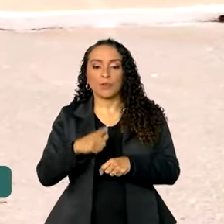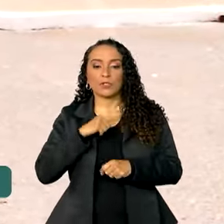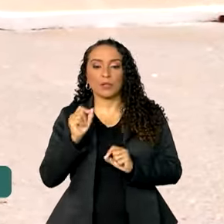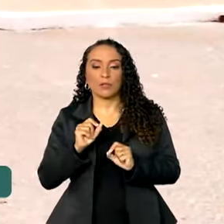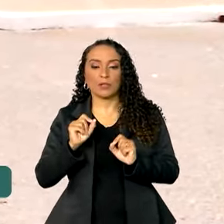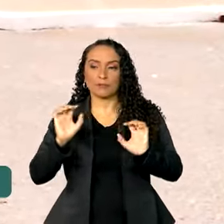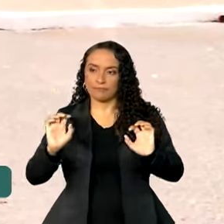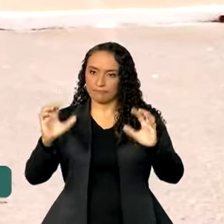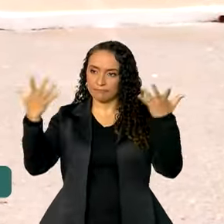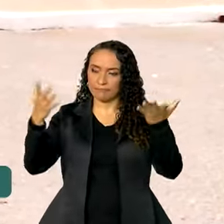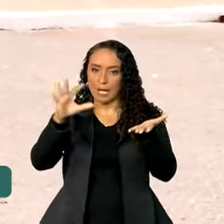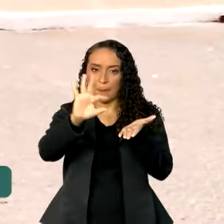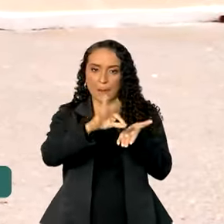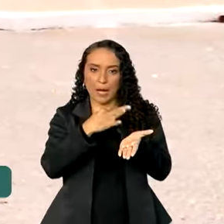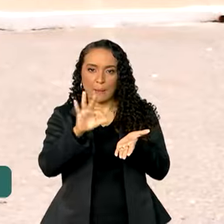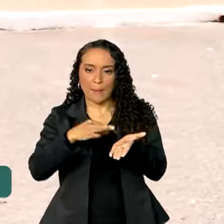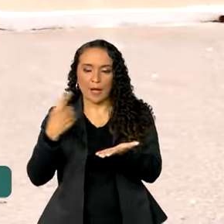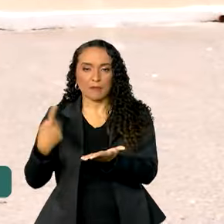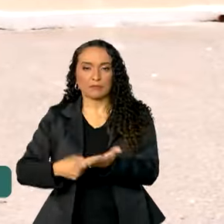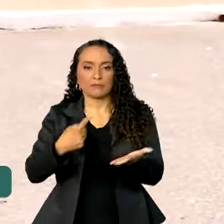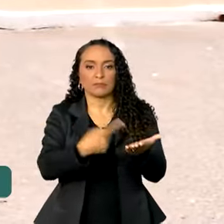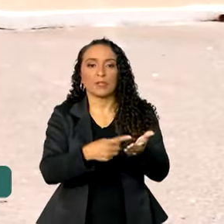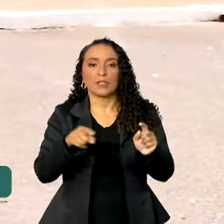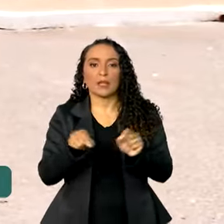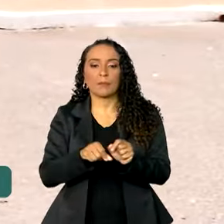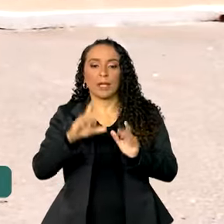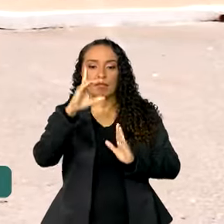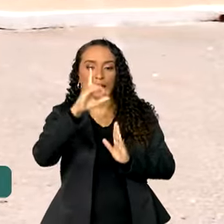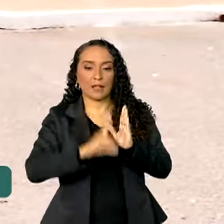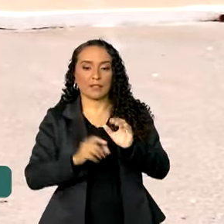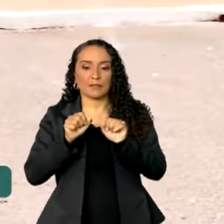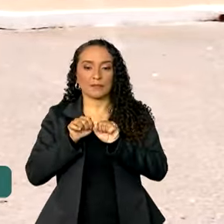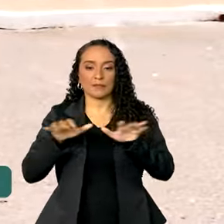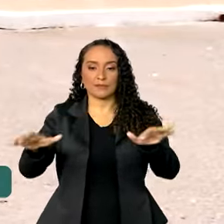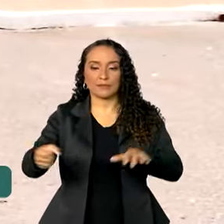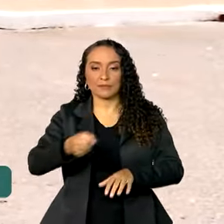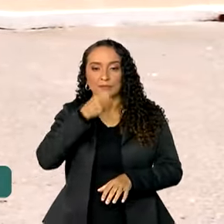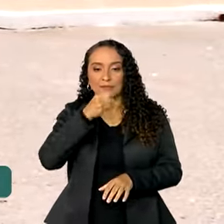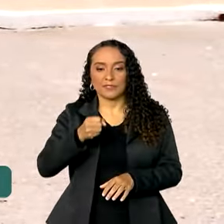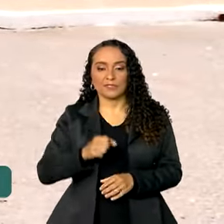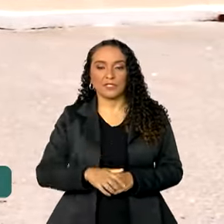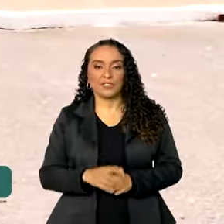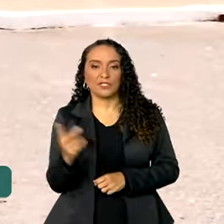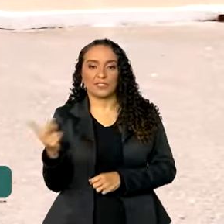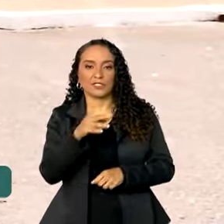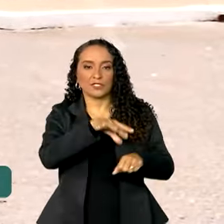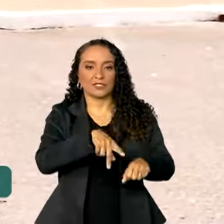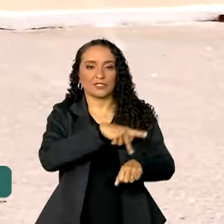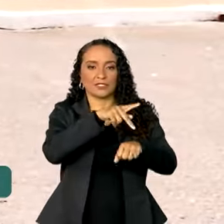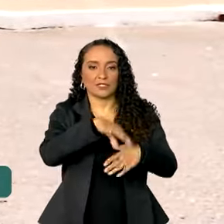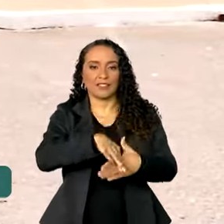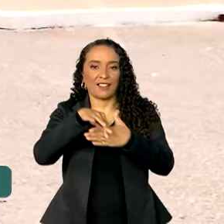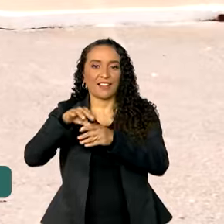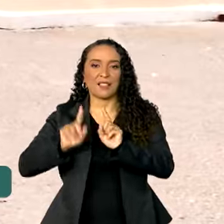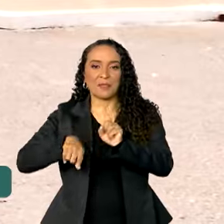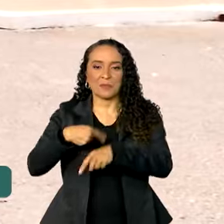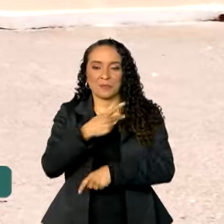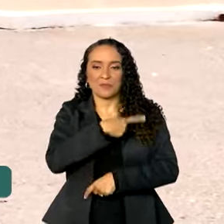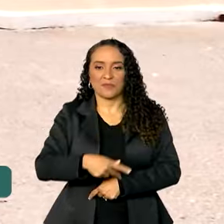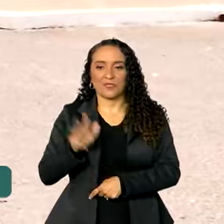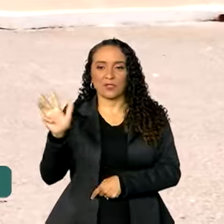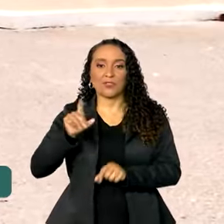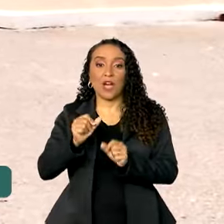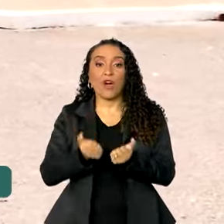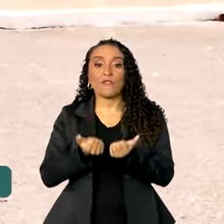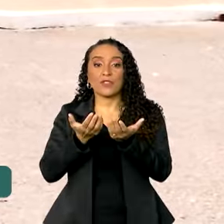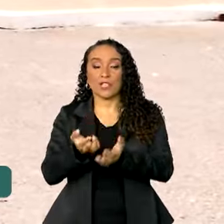uma cerimônia de assinatura de atos e uma declaração à imprensa dos dois líderes. Depois, o presidente Lula vai oferecer